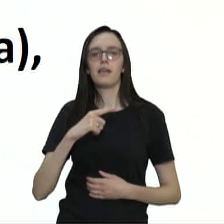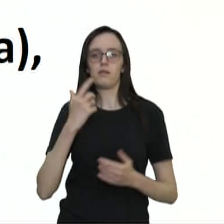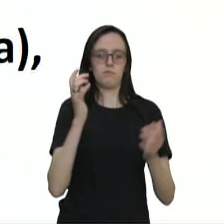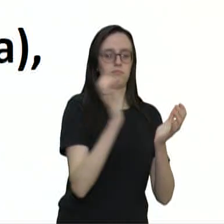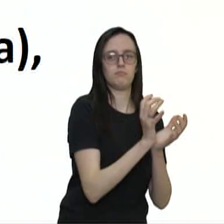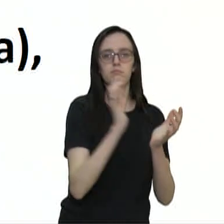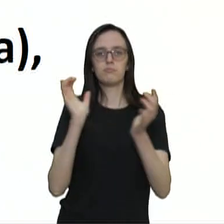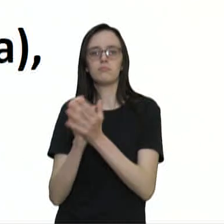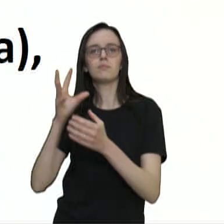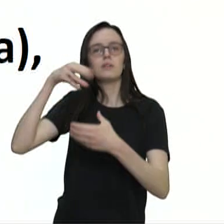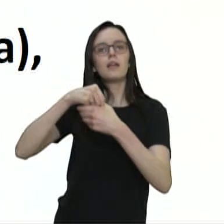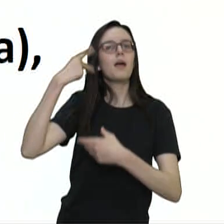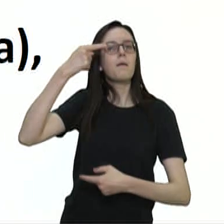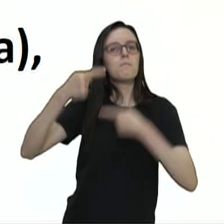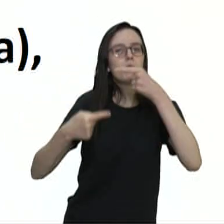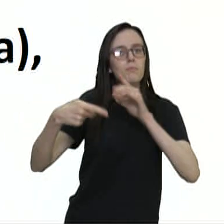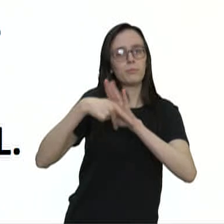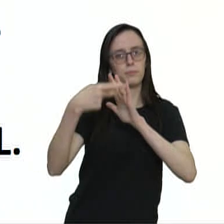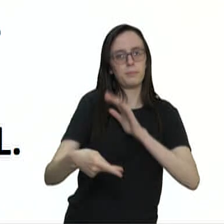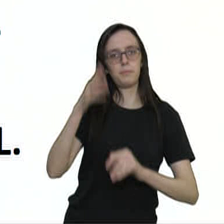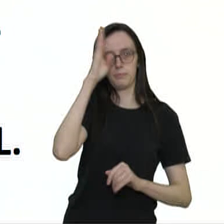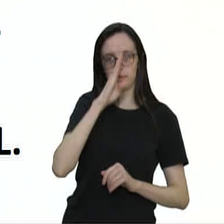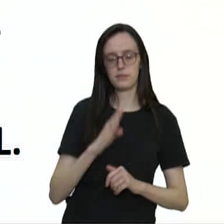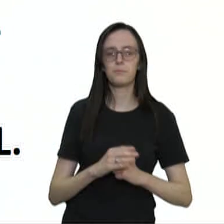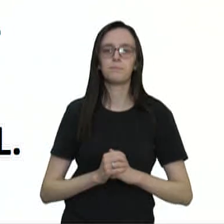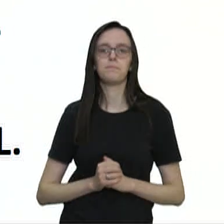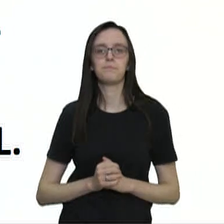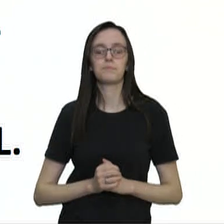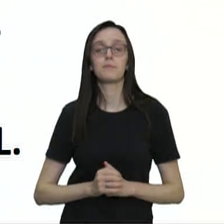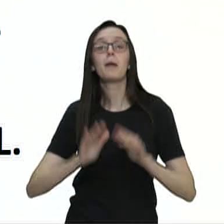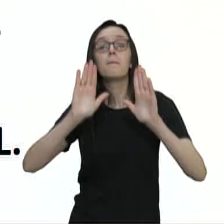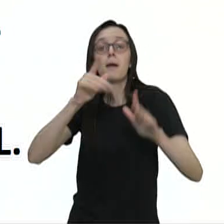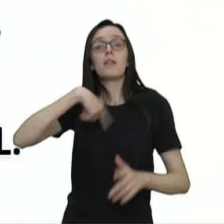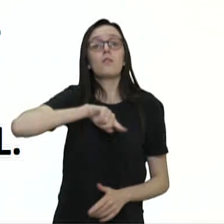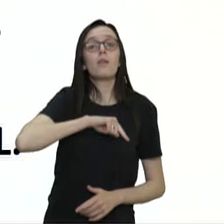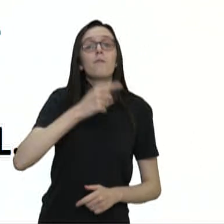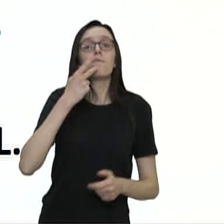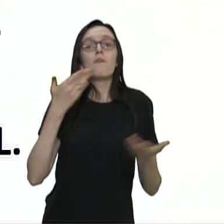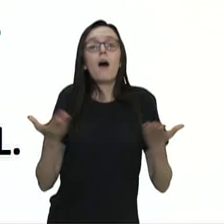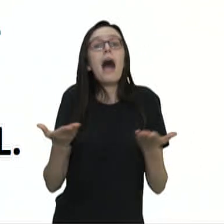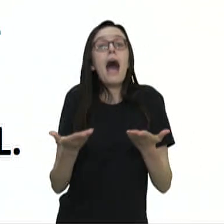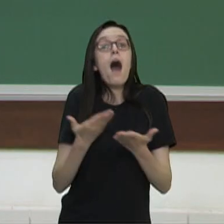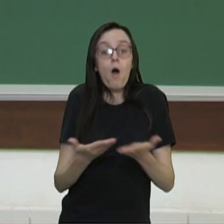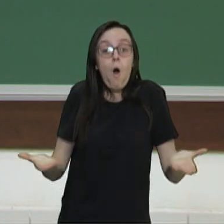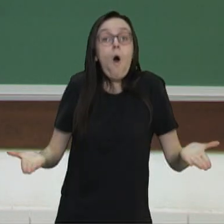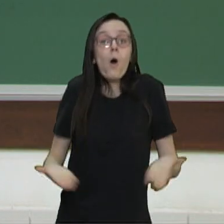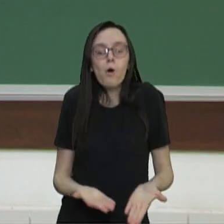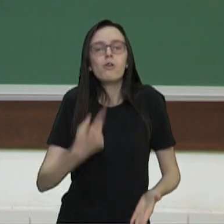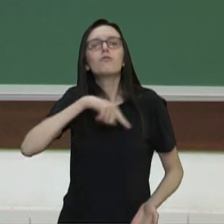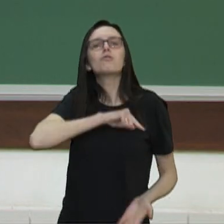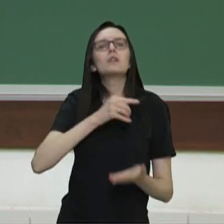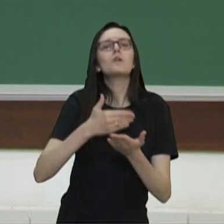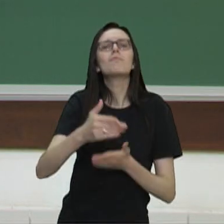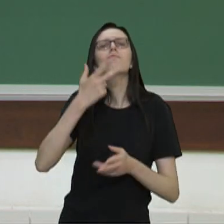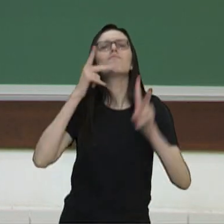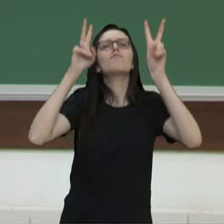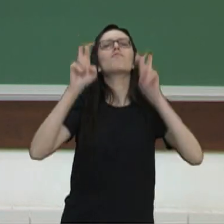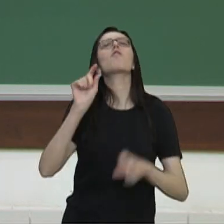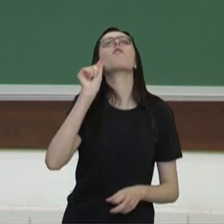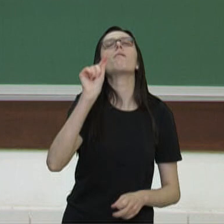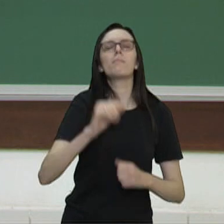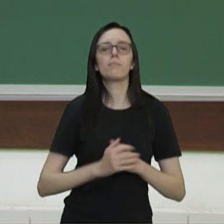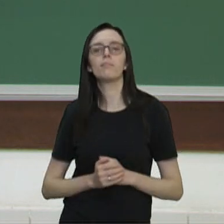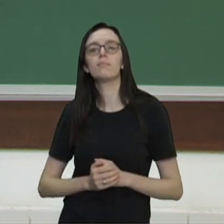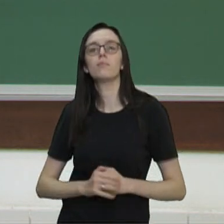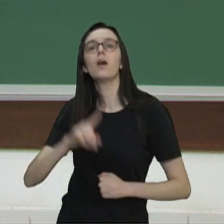posições no cenário político brasileiro. Já que a gente vem agora para a aula de hoje, a gente começa falando de um